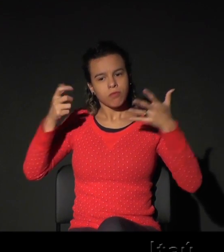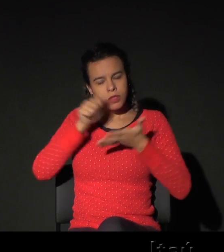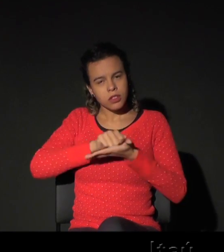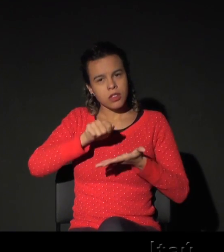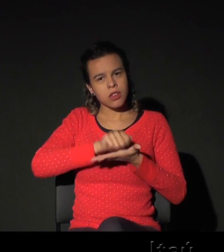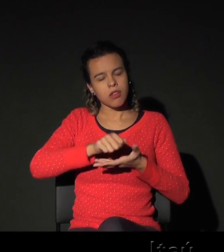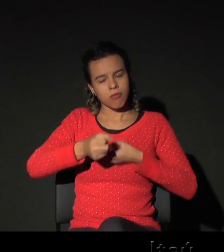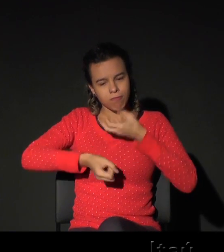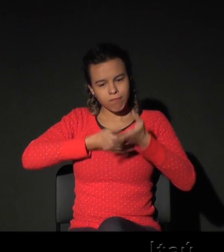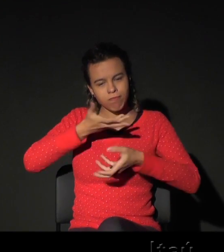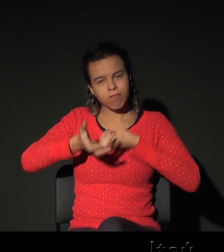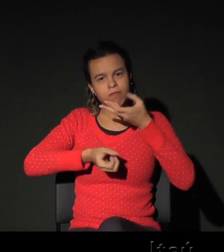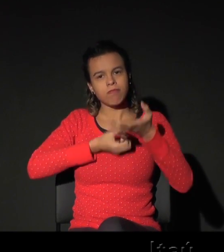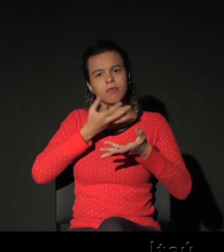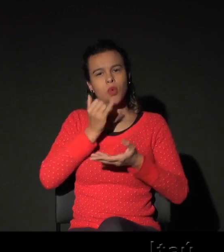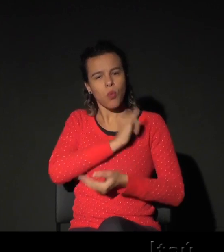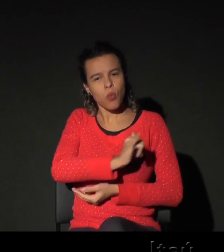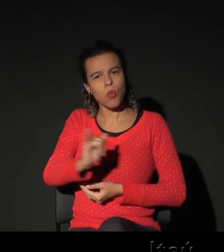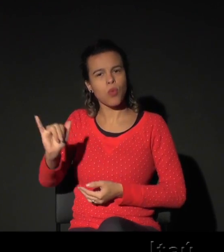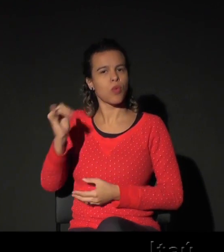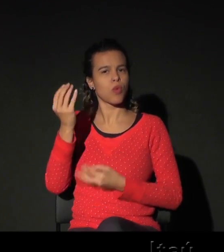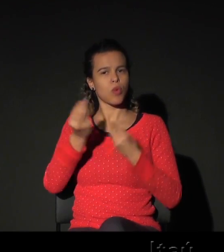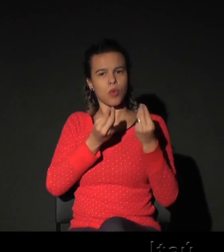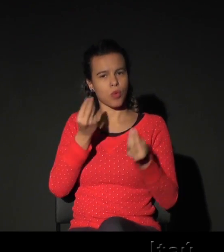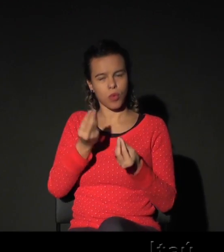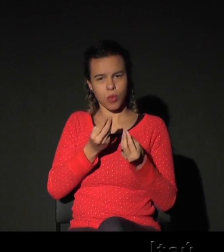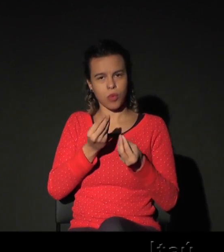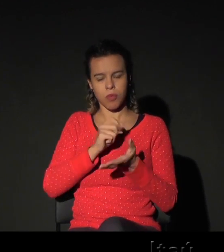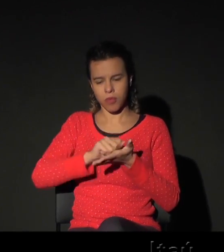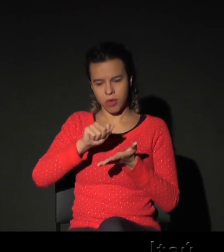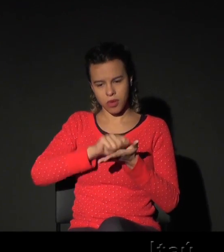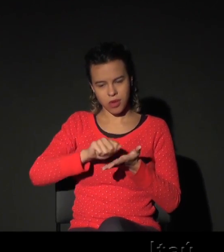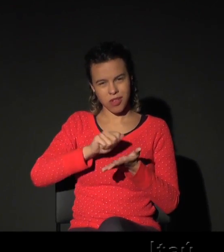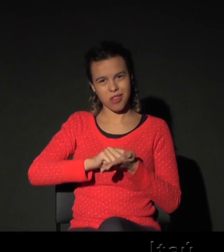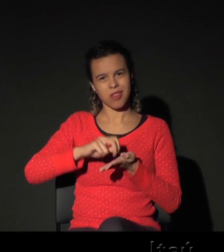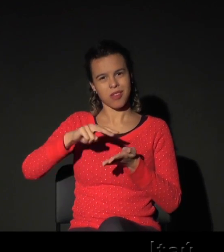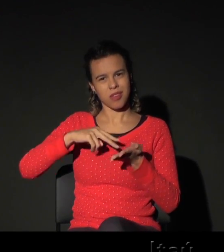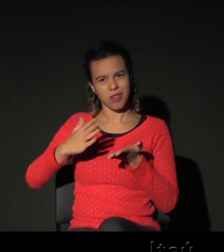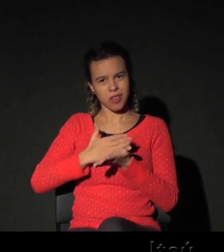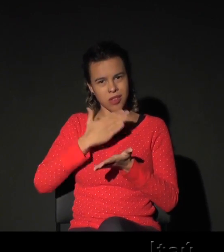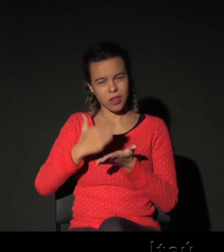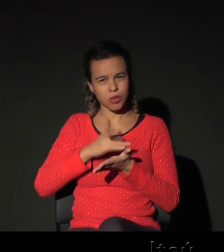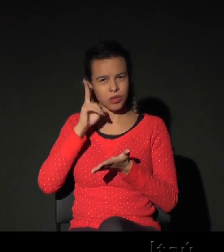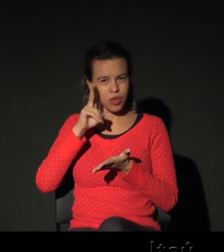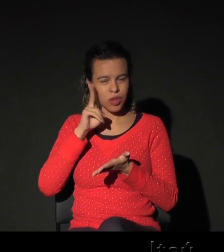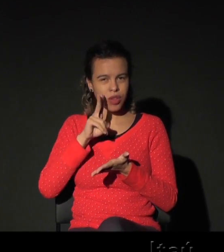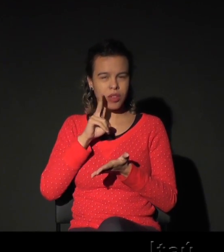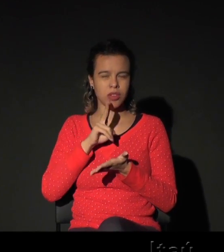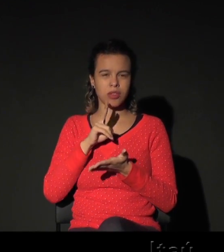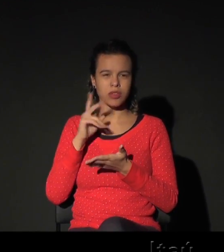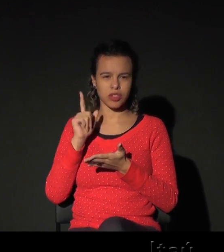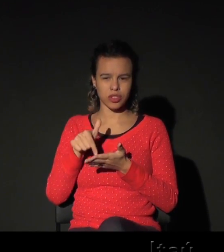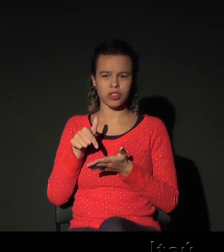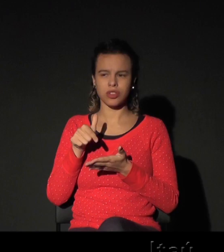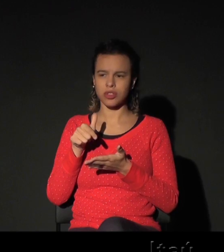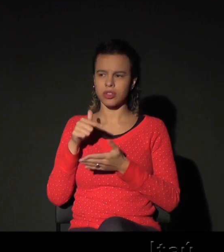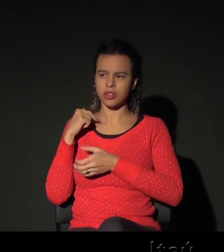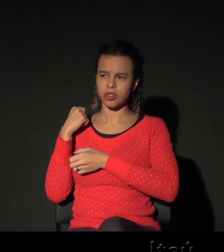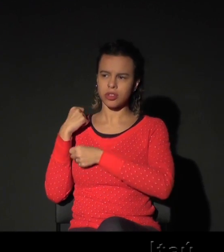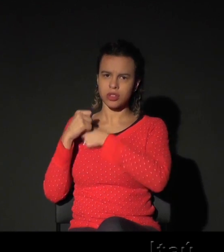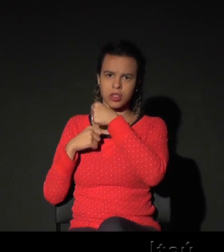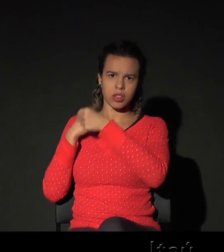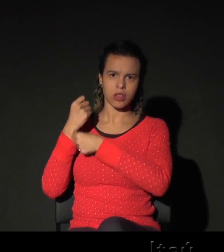da literatura indígena de contar essa Literatura e no processo já de 20 e tantos